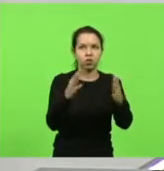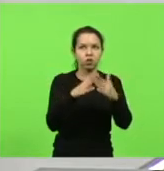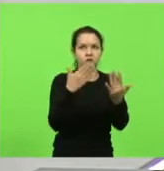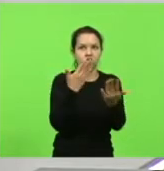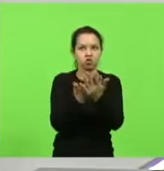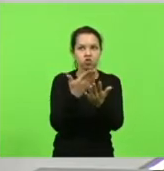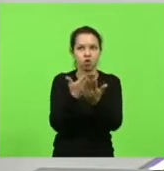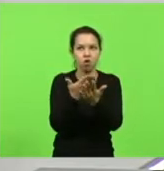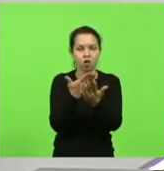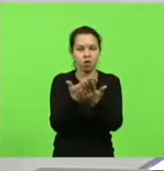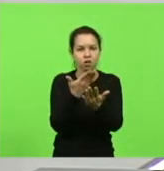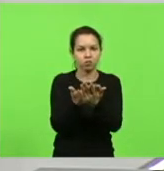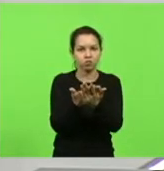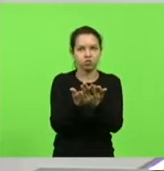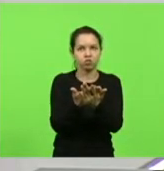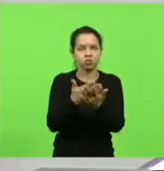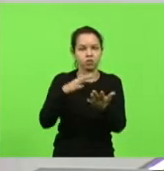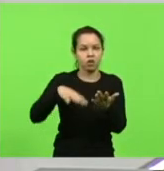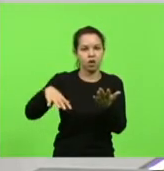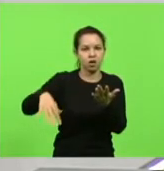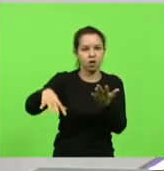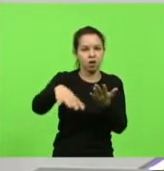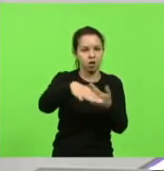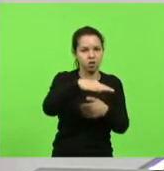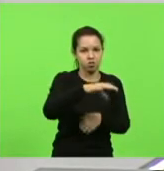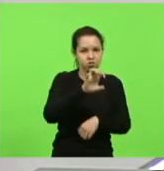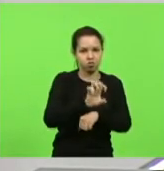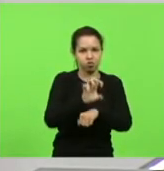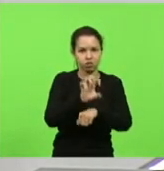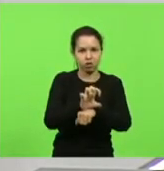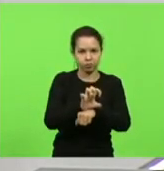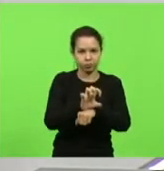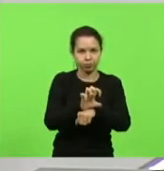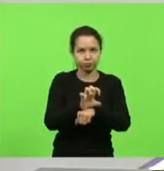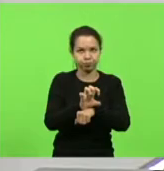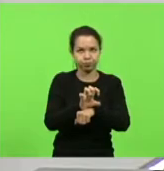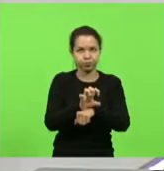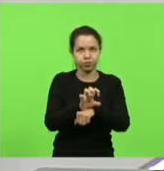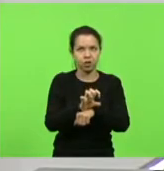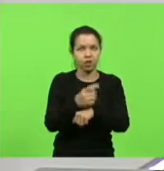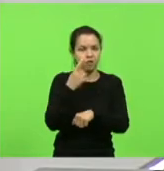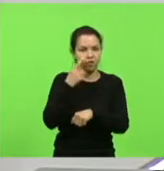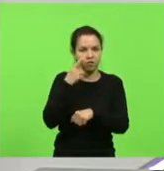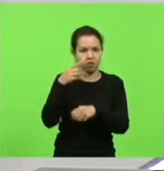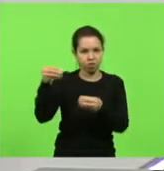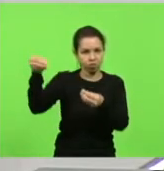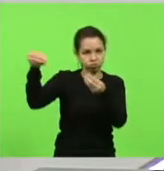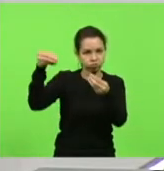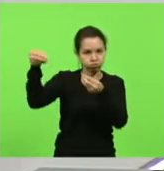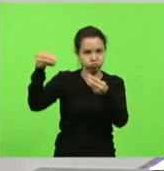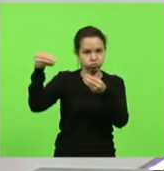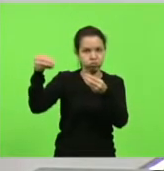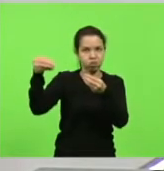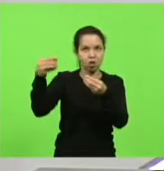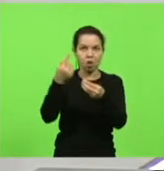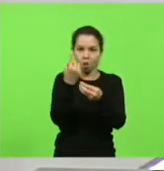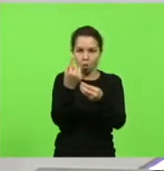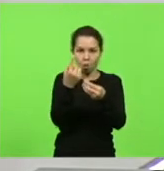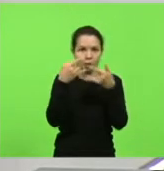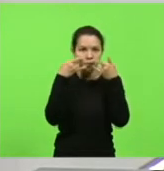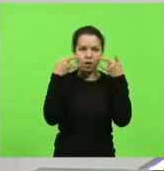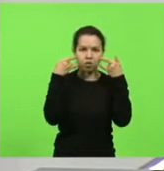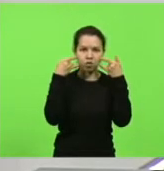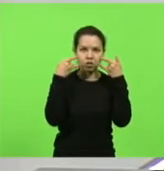escolas da rede estadual. E aqui, ó, não é uma máscara, deputado Maurício.